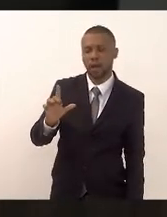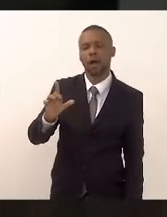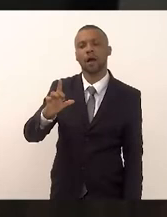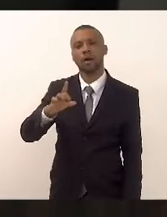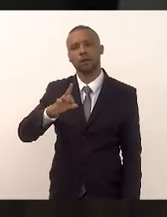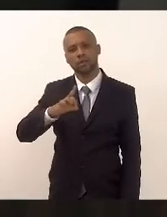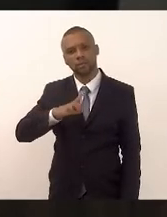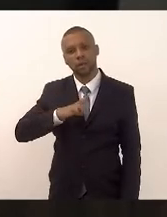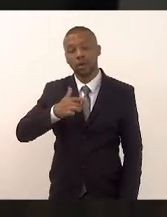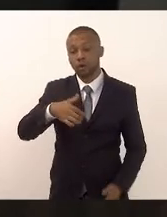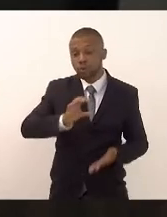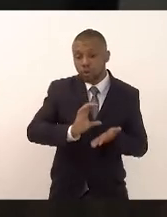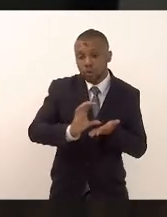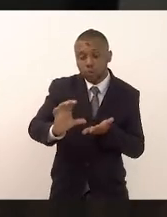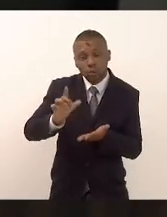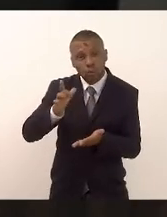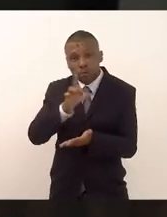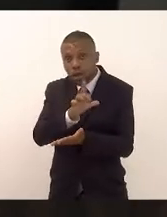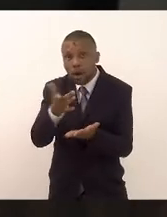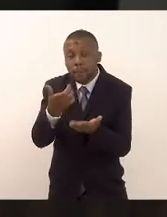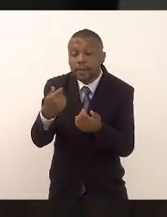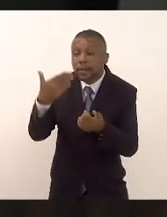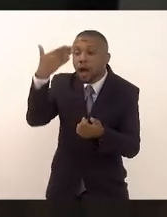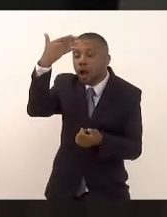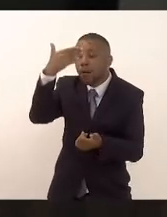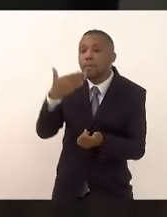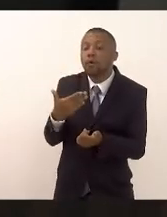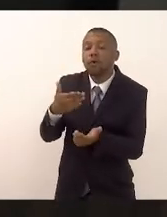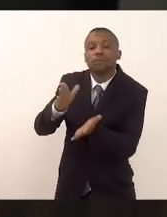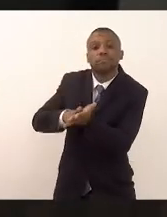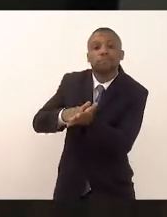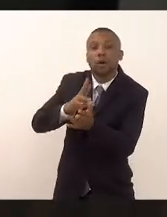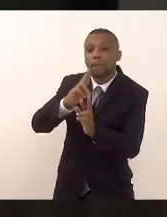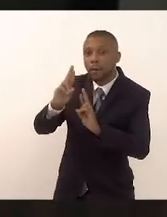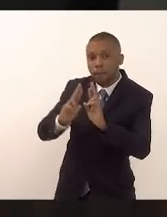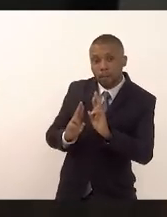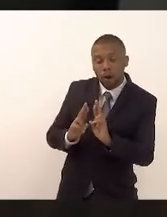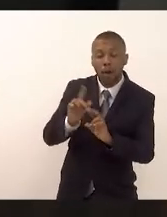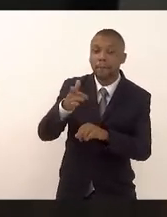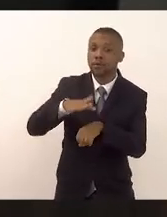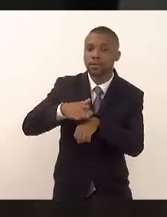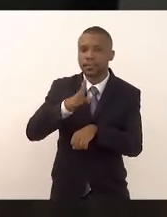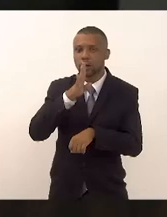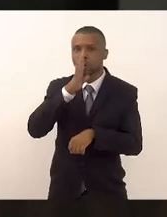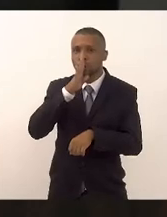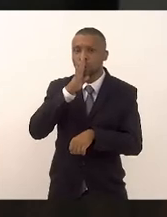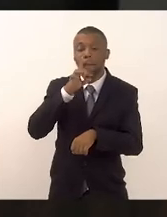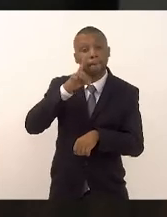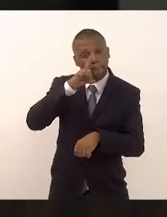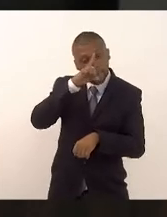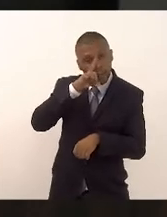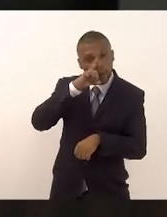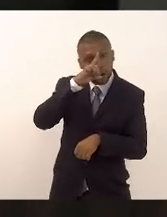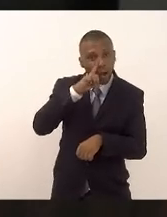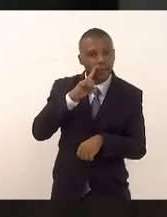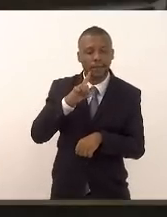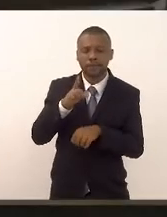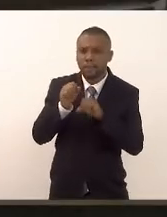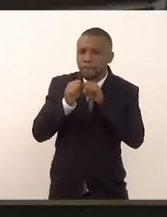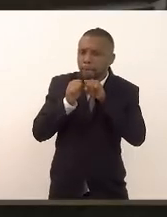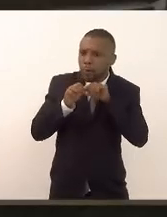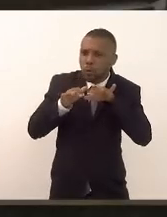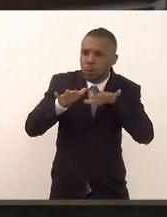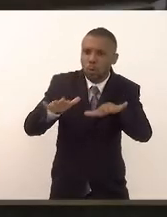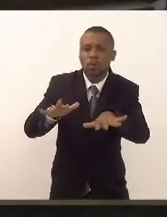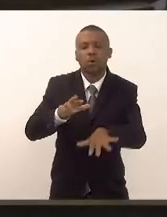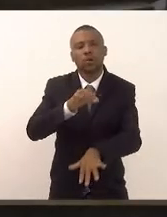na ponta e agora tem que cobrar os resultados. Como Vossa Excelência falou, é uma doença silenciosa, perigosa, que ela vem avançando muito no Estado do